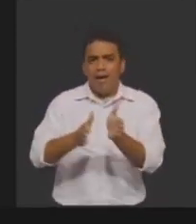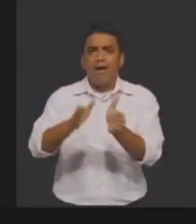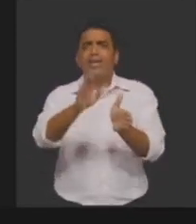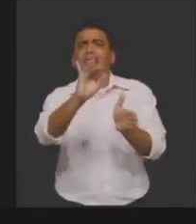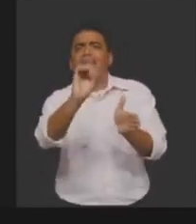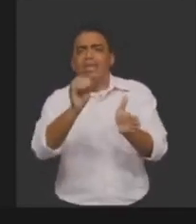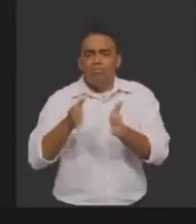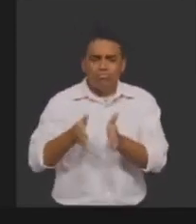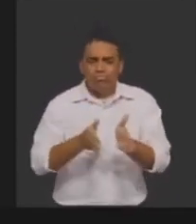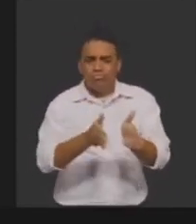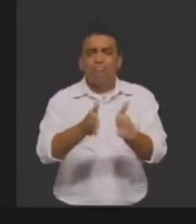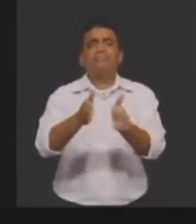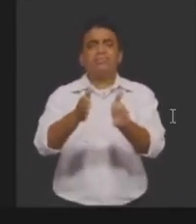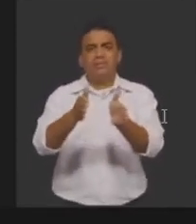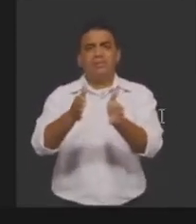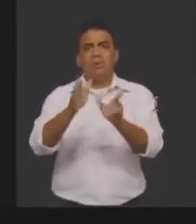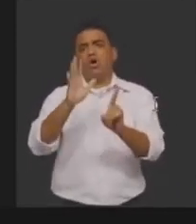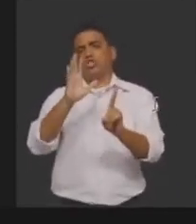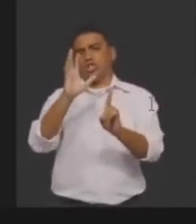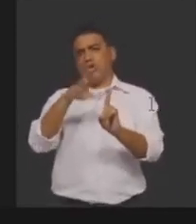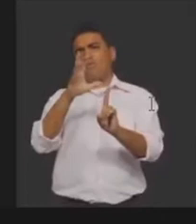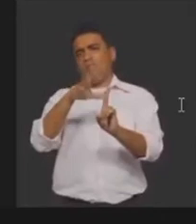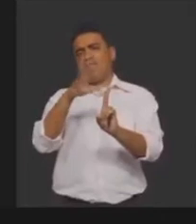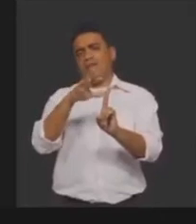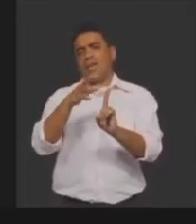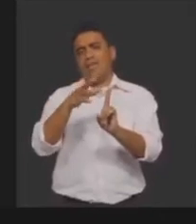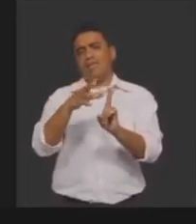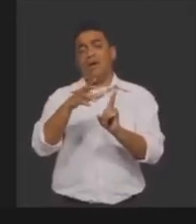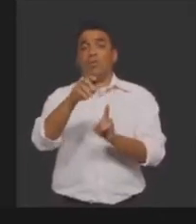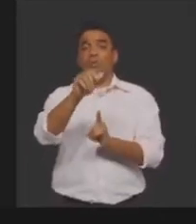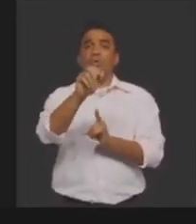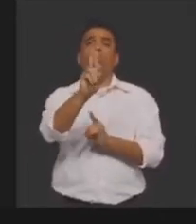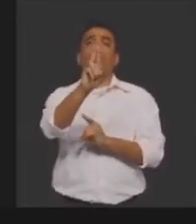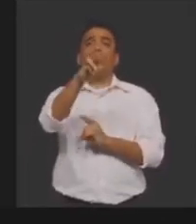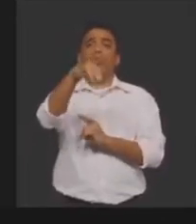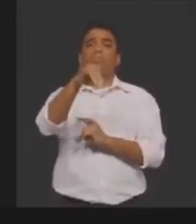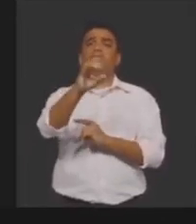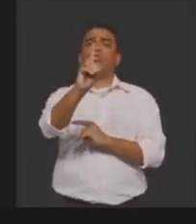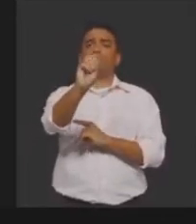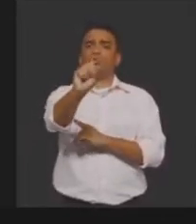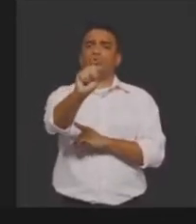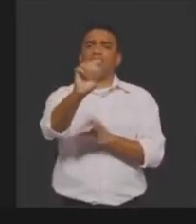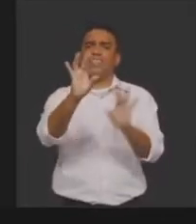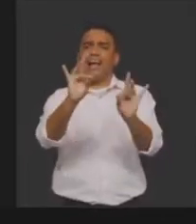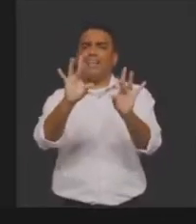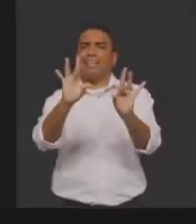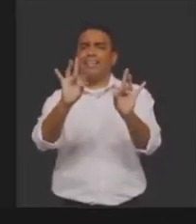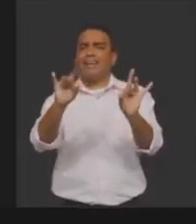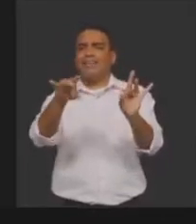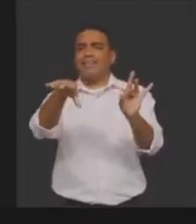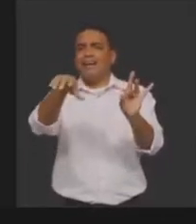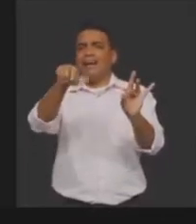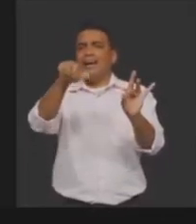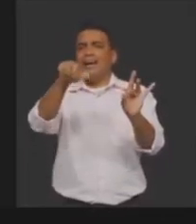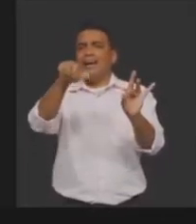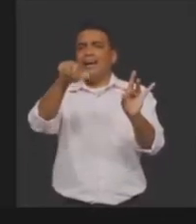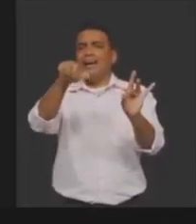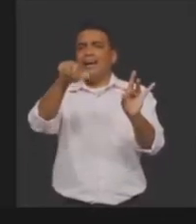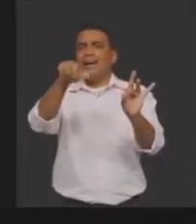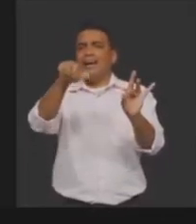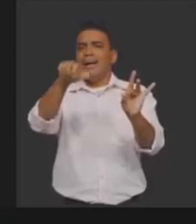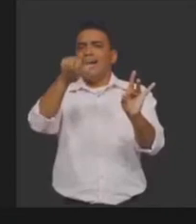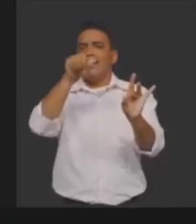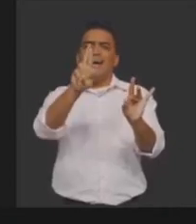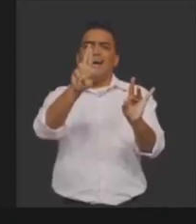geral os oceanos, então podem ter massas de ar mais úmidas. Ou elas podem então ser secas,